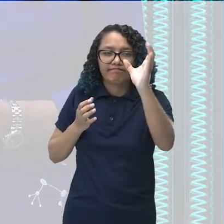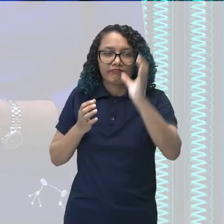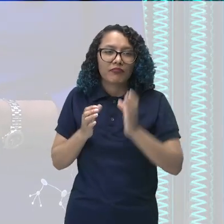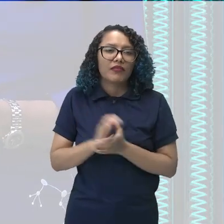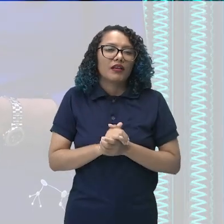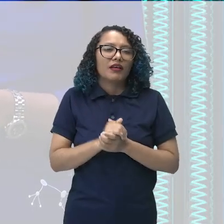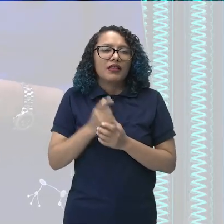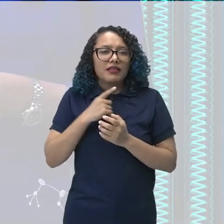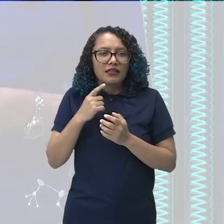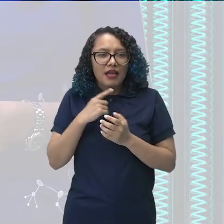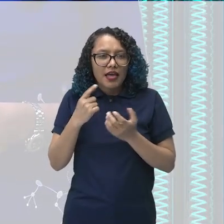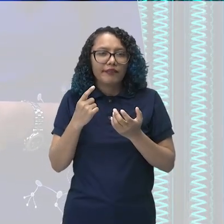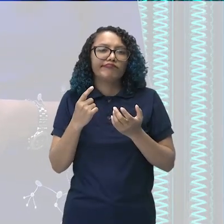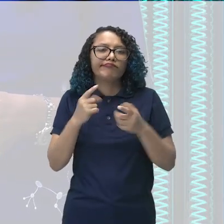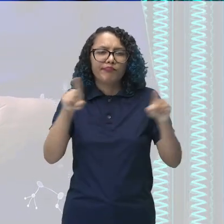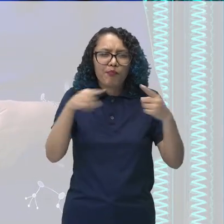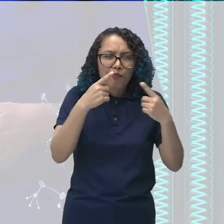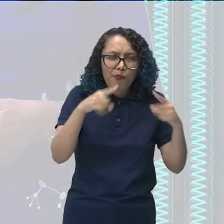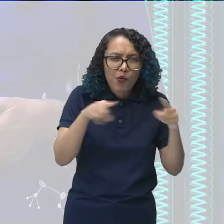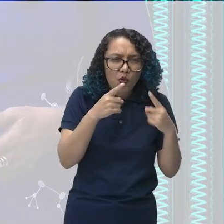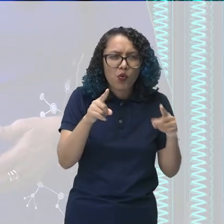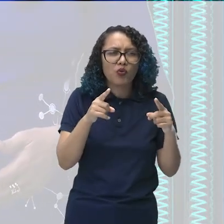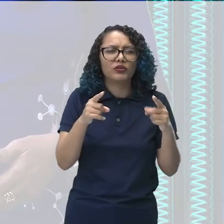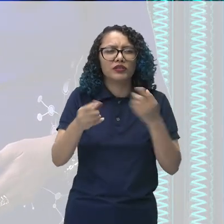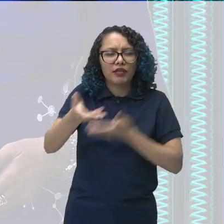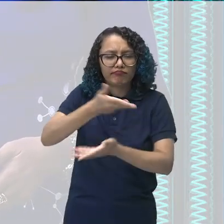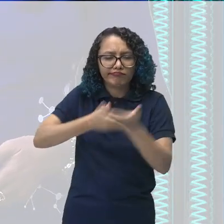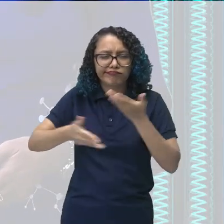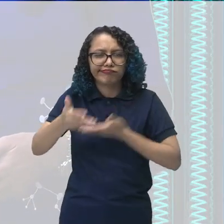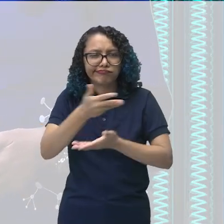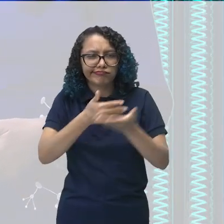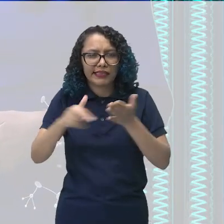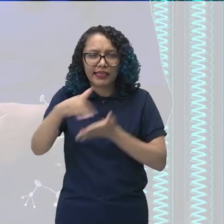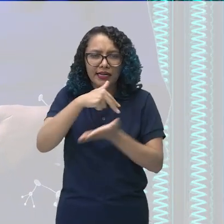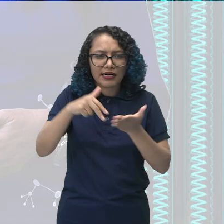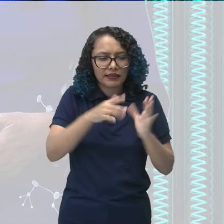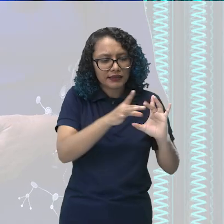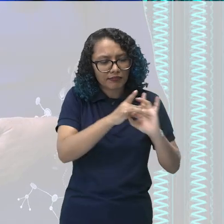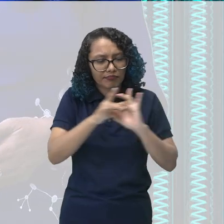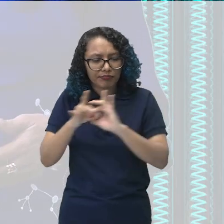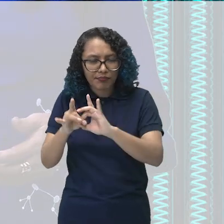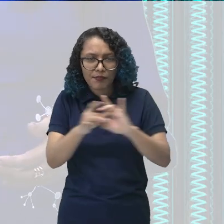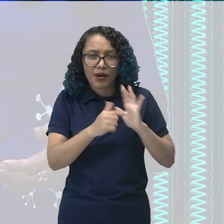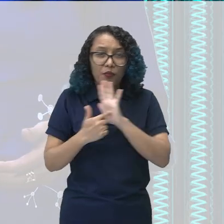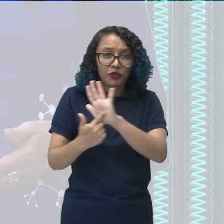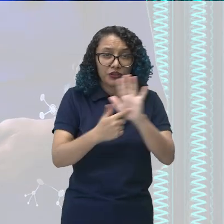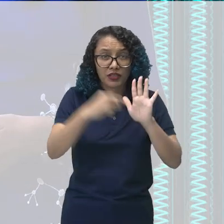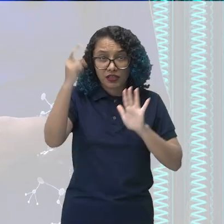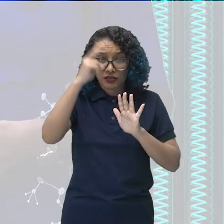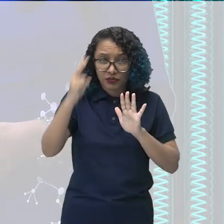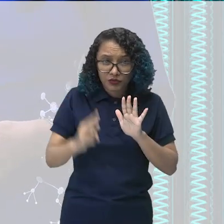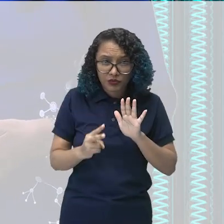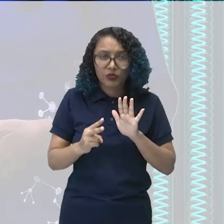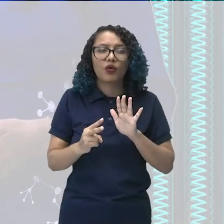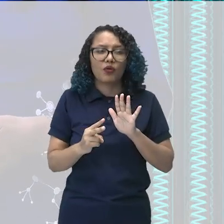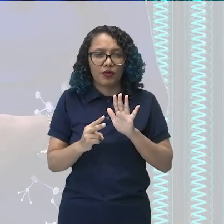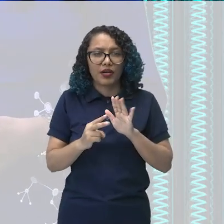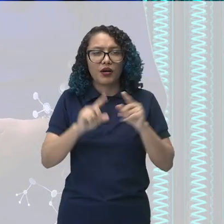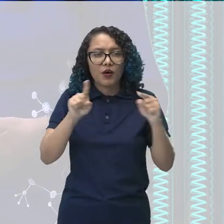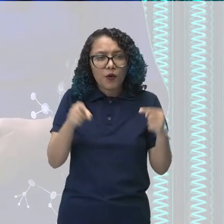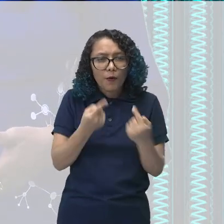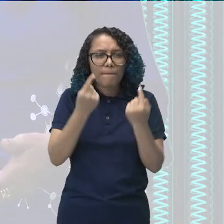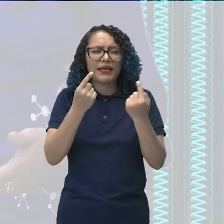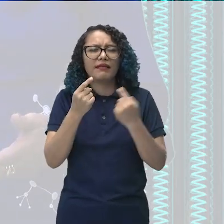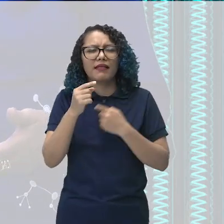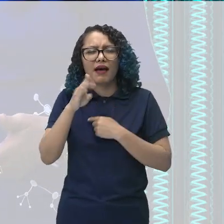combina diálogo, música e dança para contar uma história. Esse gênero é amplamente associado a